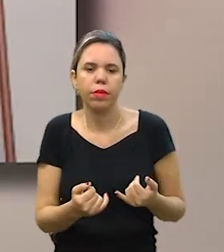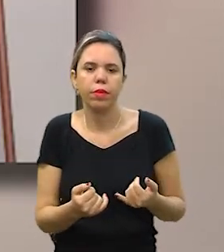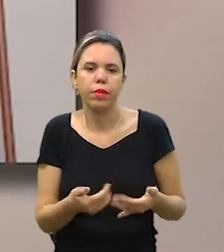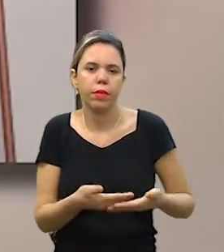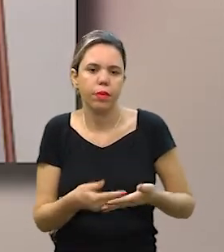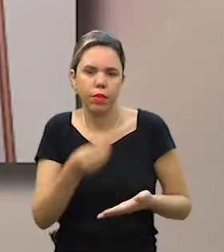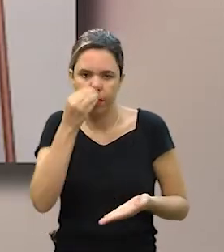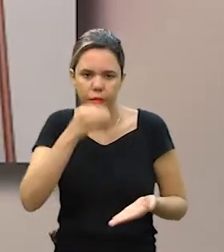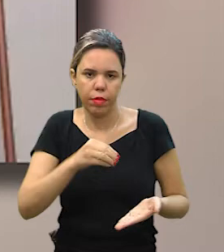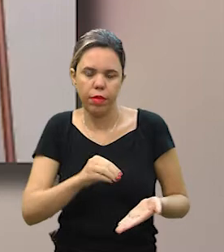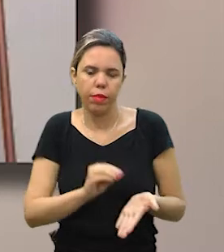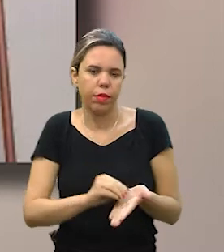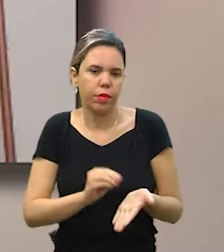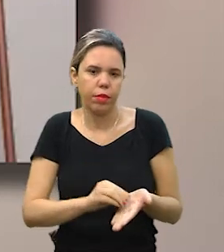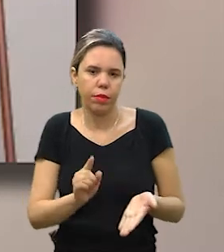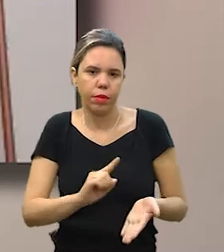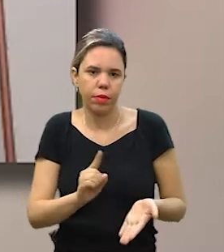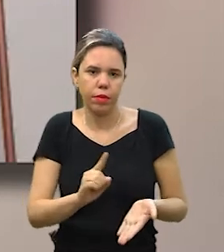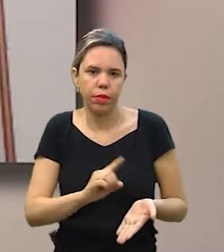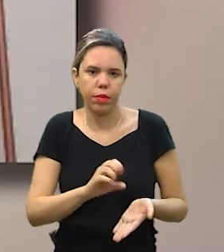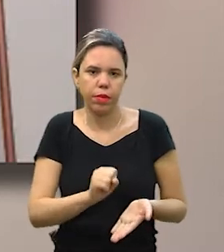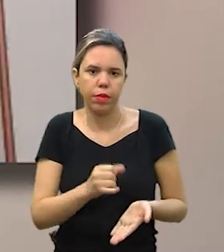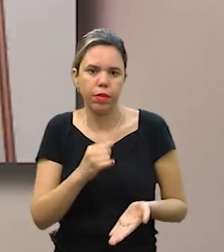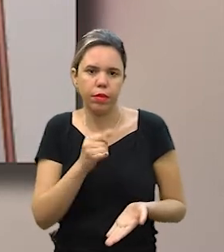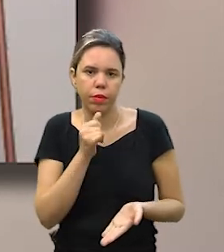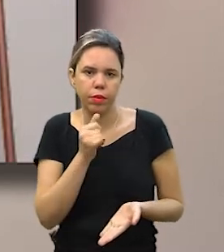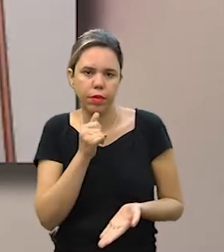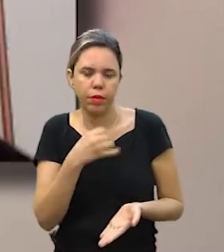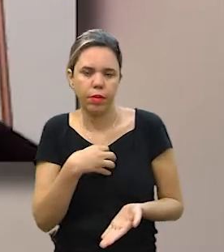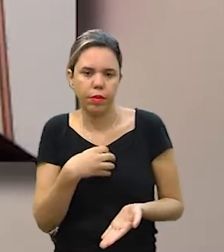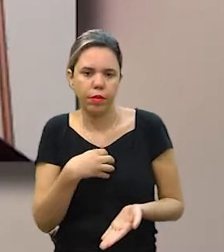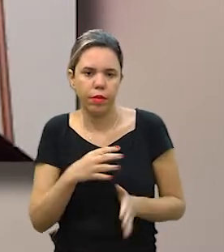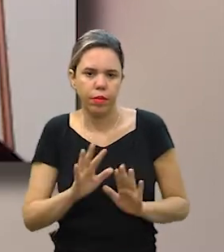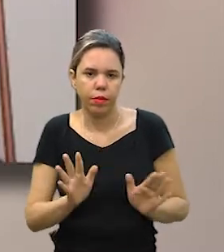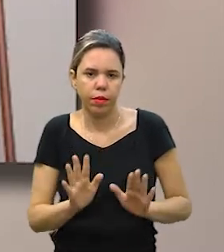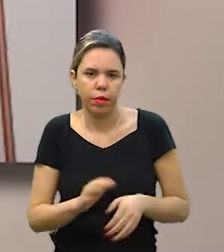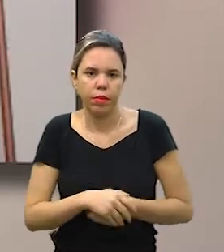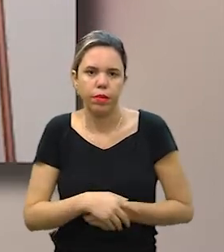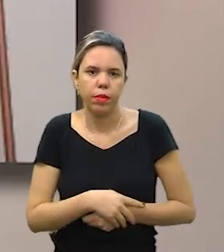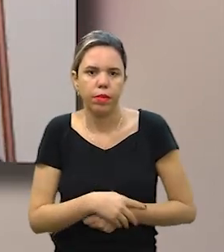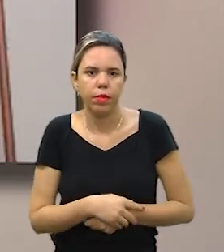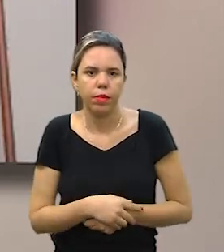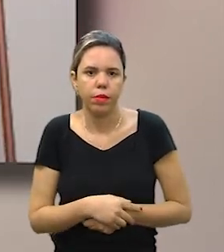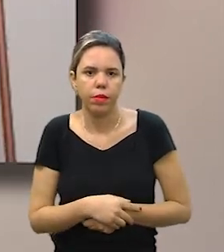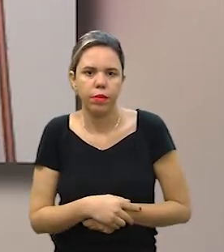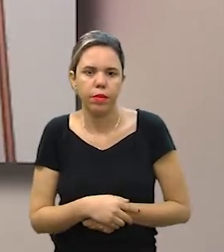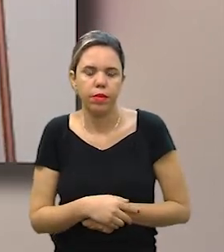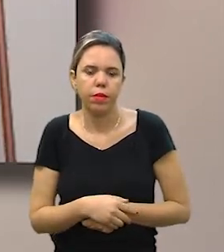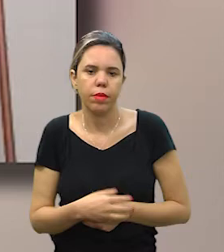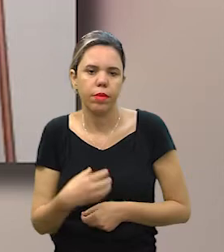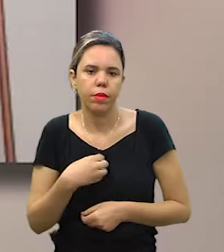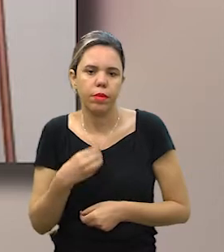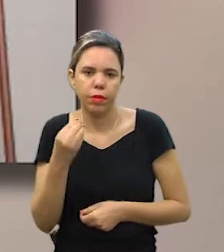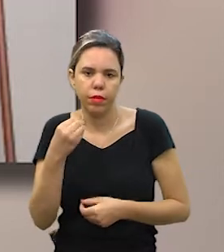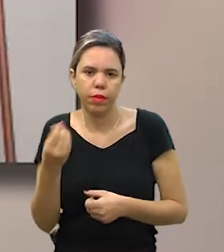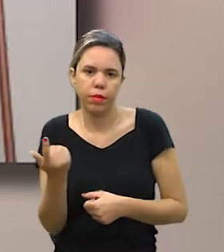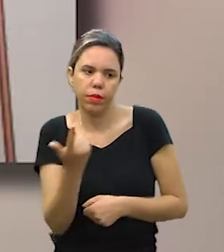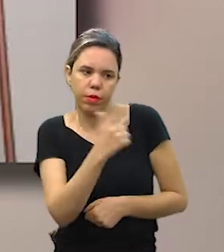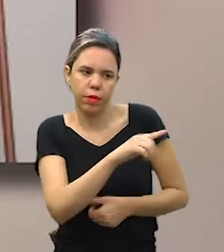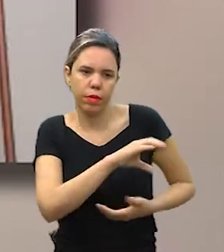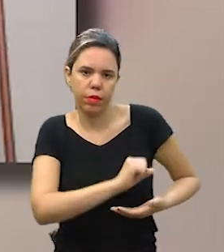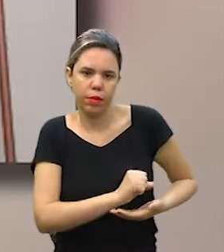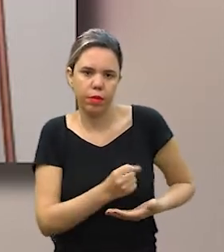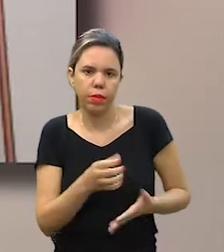esse bebê de uma forma inferior